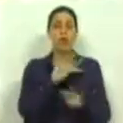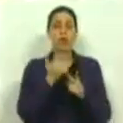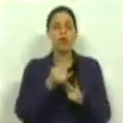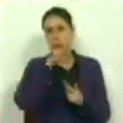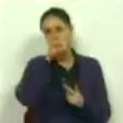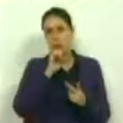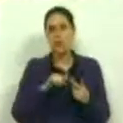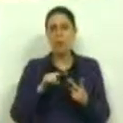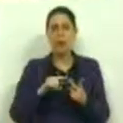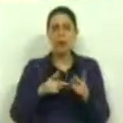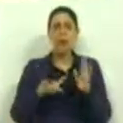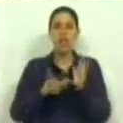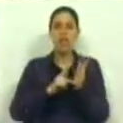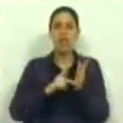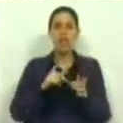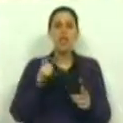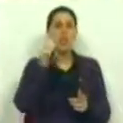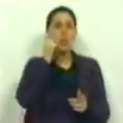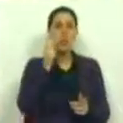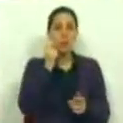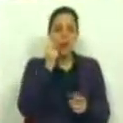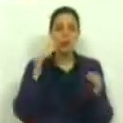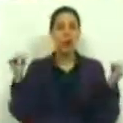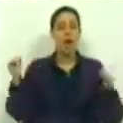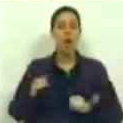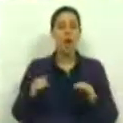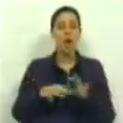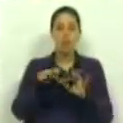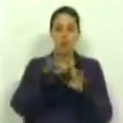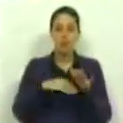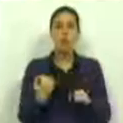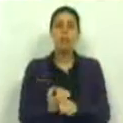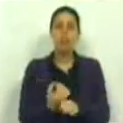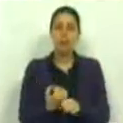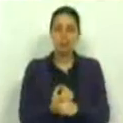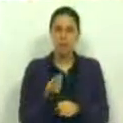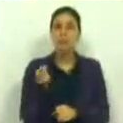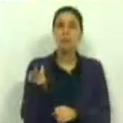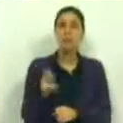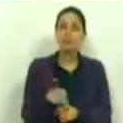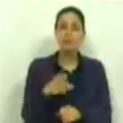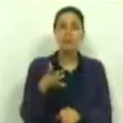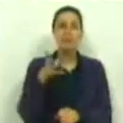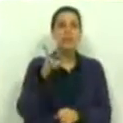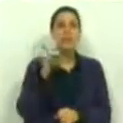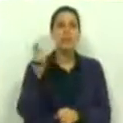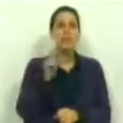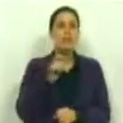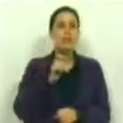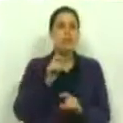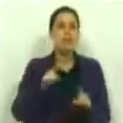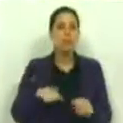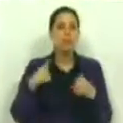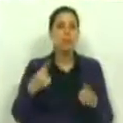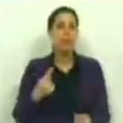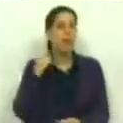segundo governo do engenheiro António Guterres, o acordo sobre as condições do trabalho ocorreu 16 meses